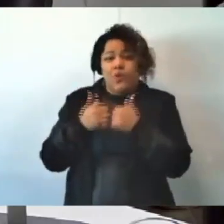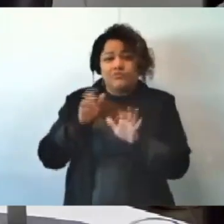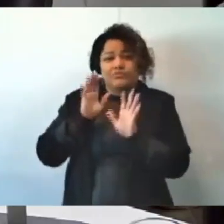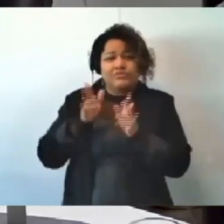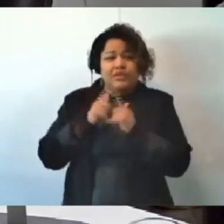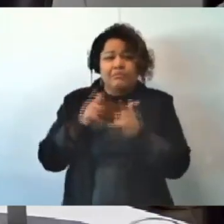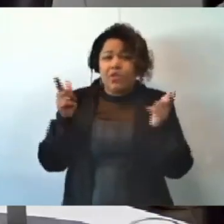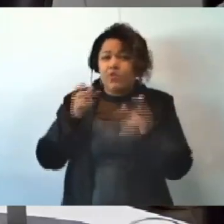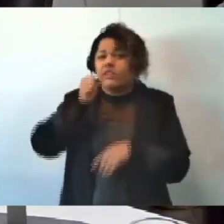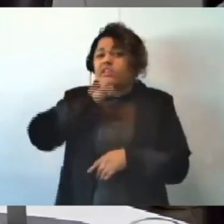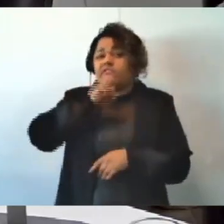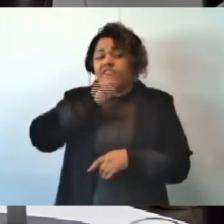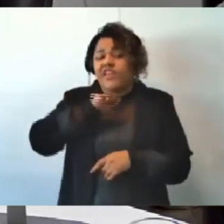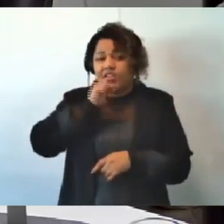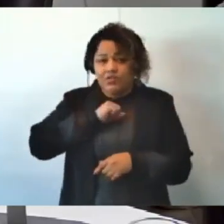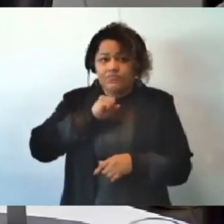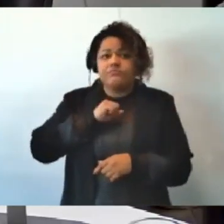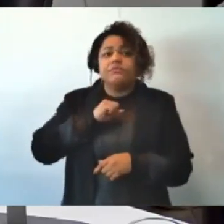anos,